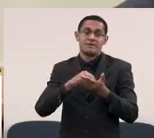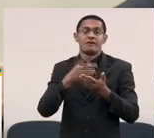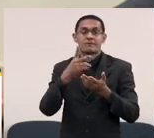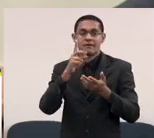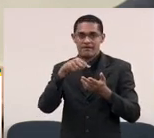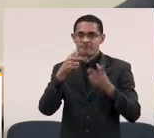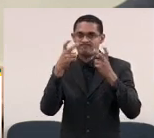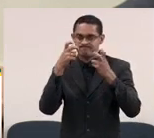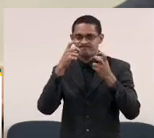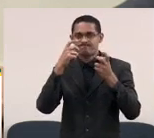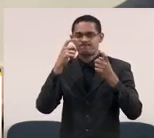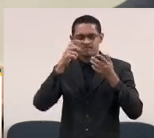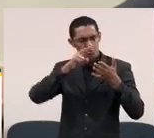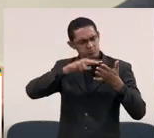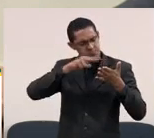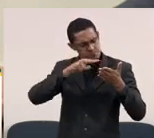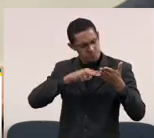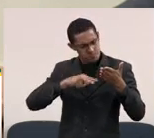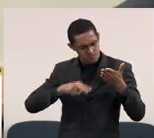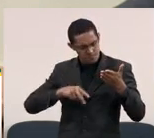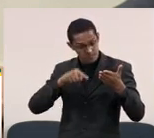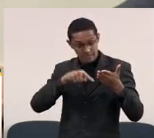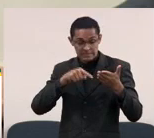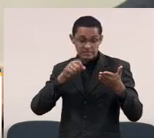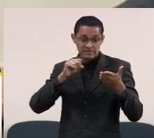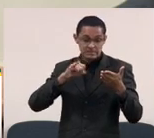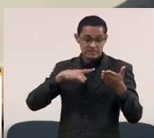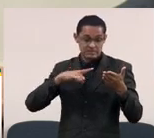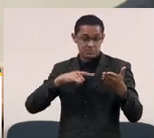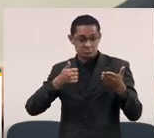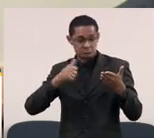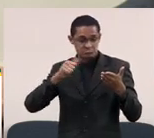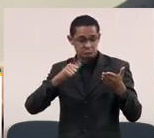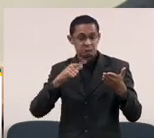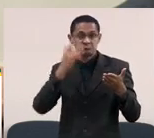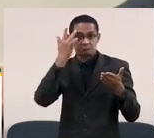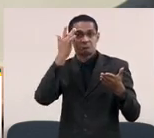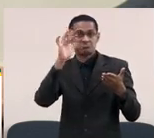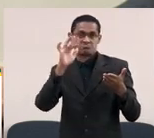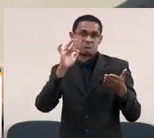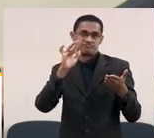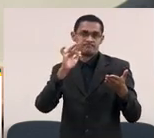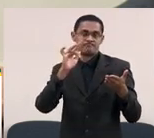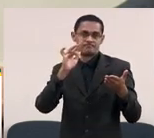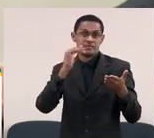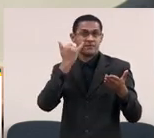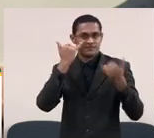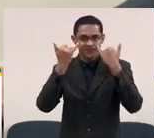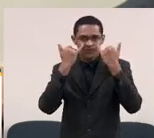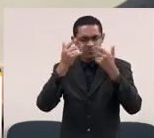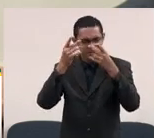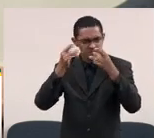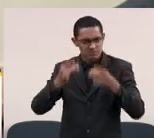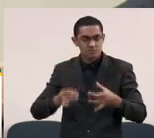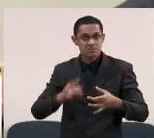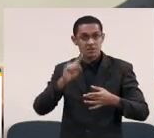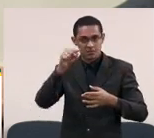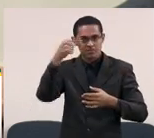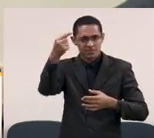preocupa que no projeto aqui, não sei se tem essa, esse desdobramento para frente, quando